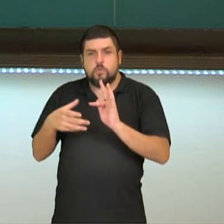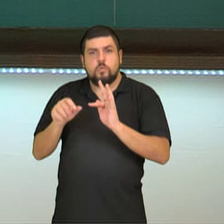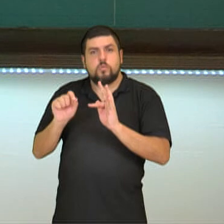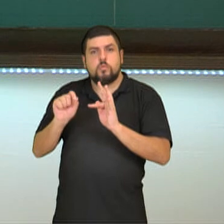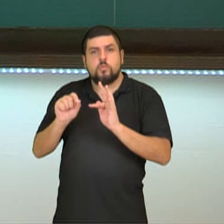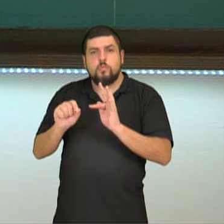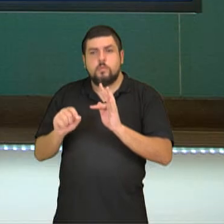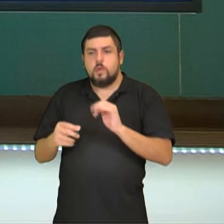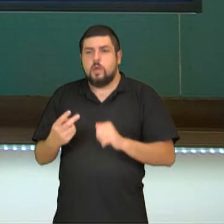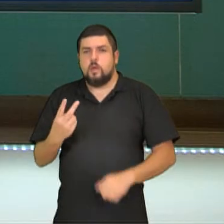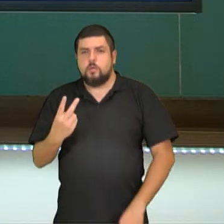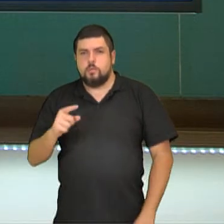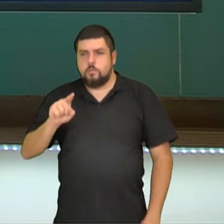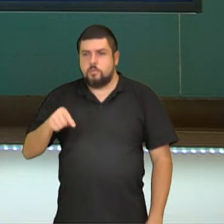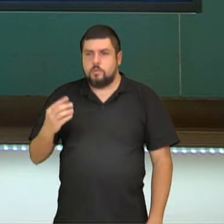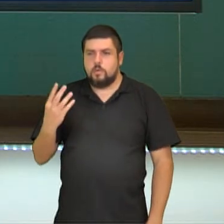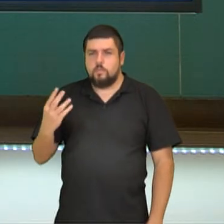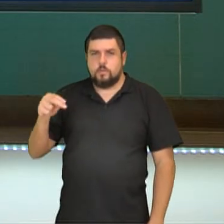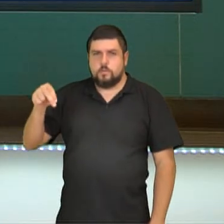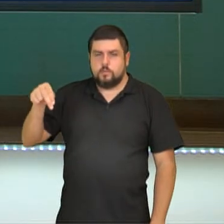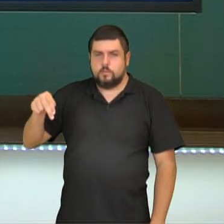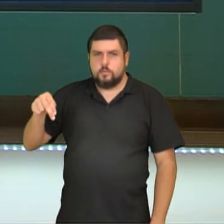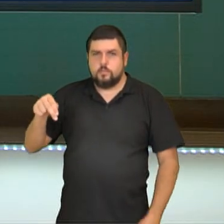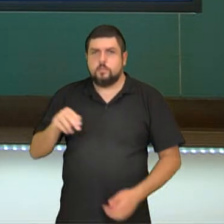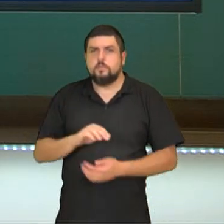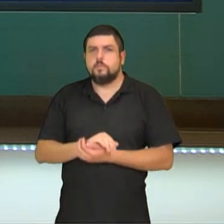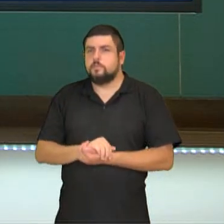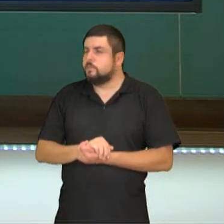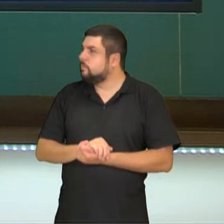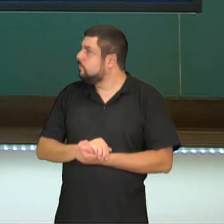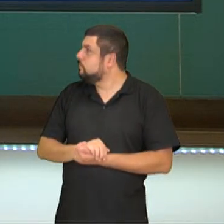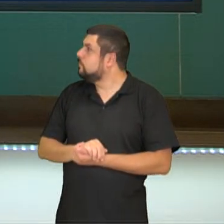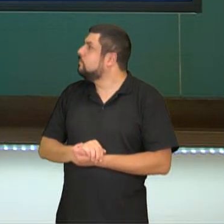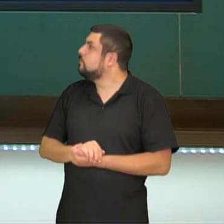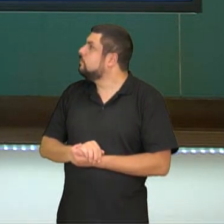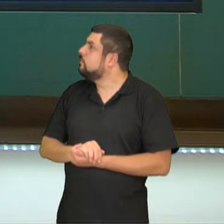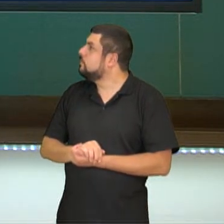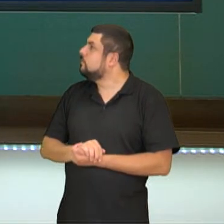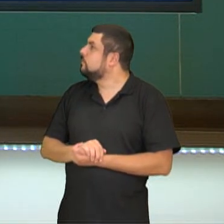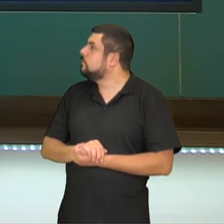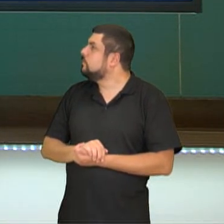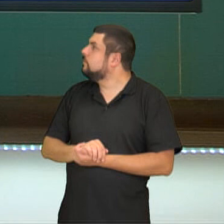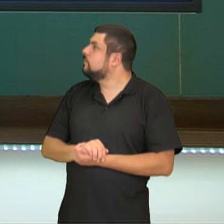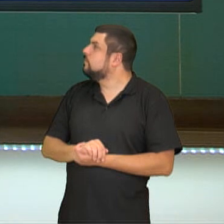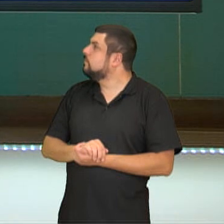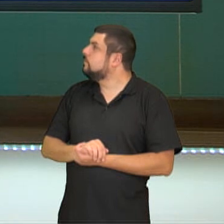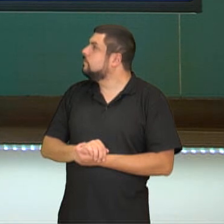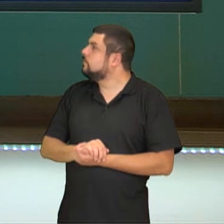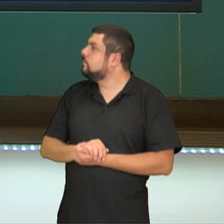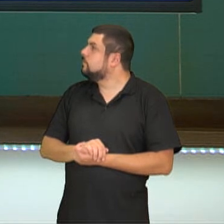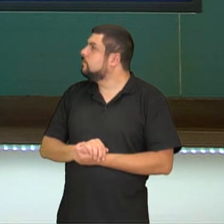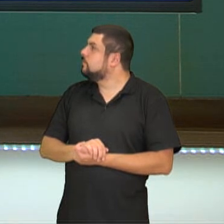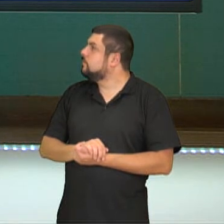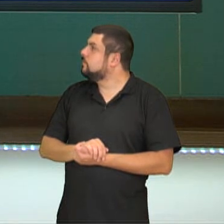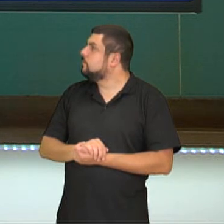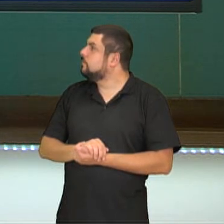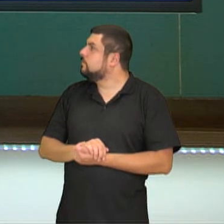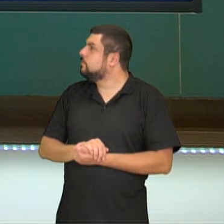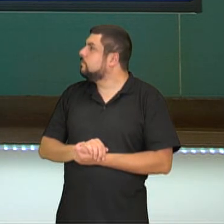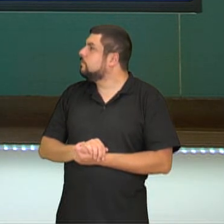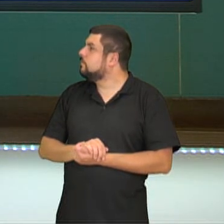2,4 newtons. Ou seja, a força aqui é de 21,6 e a força aqui é de